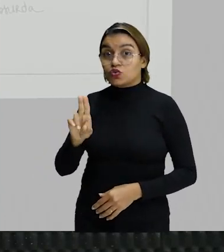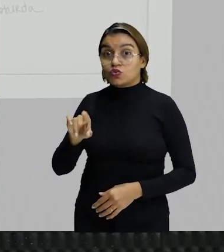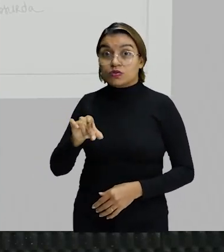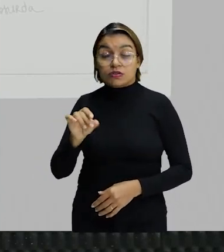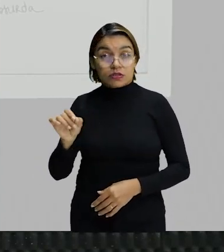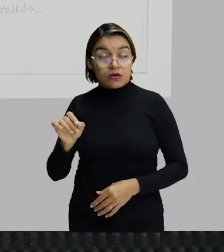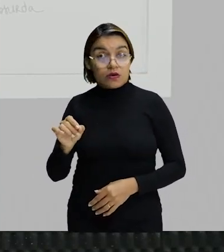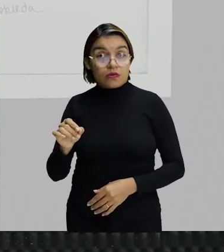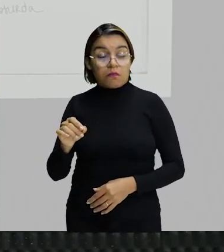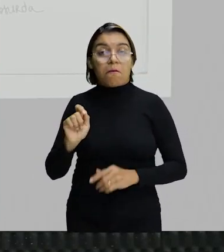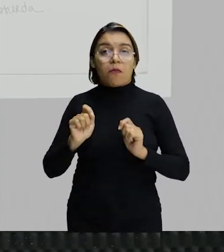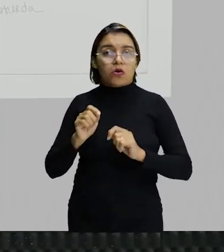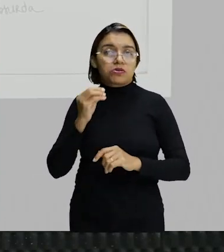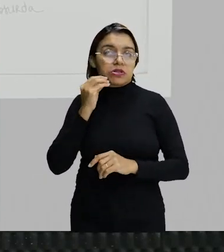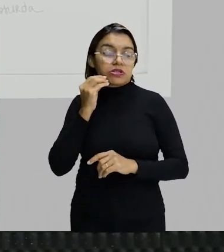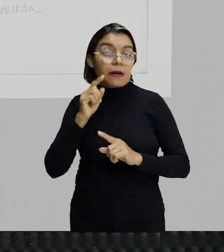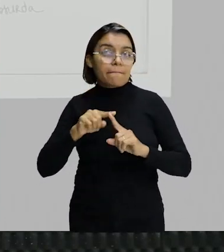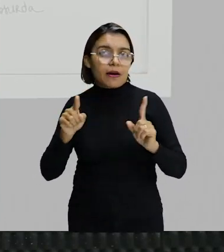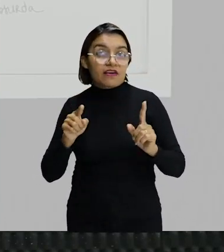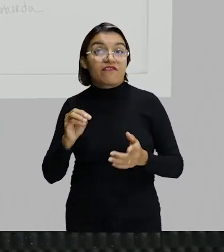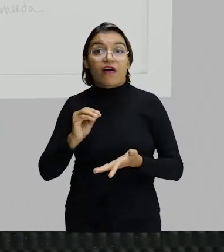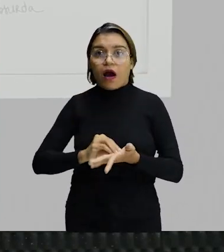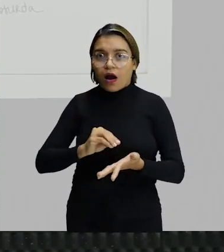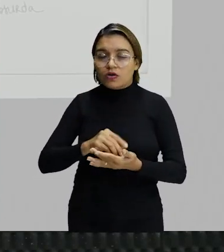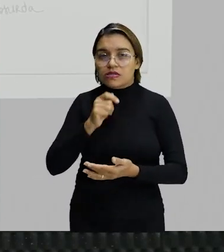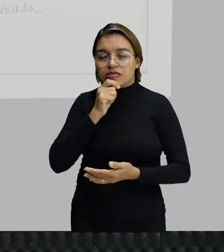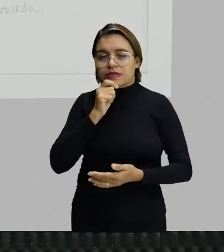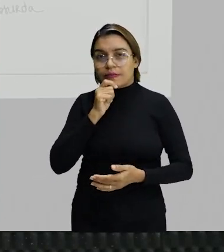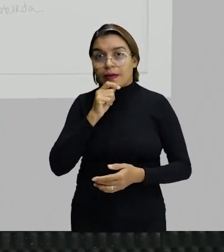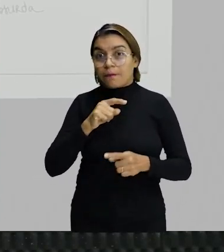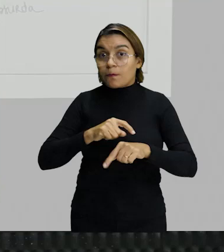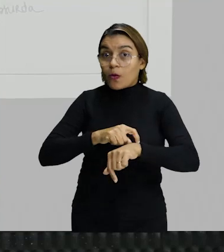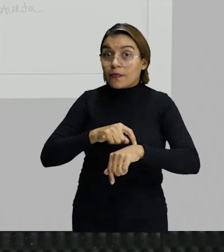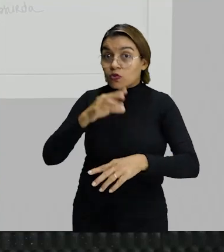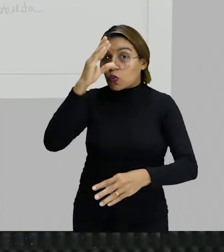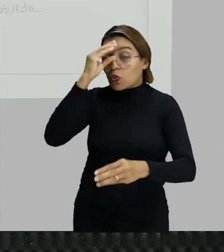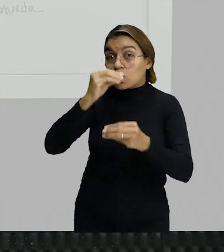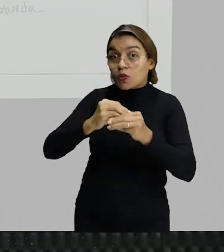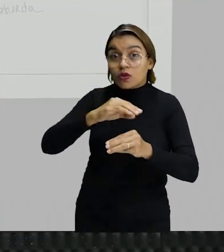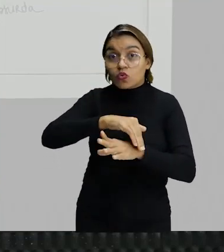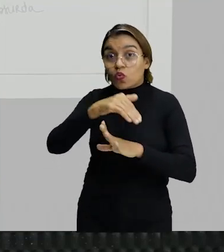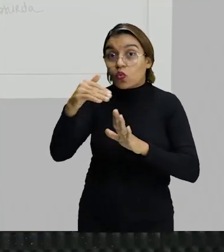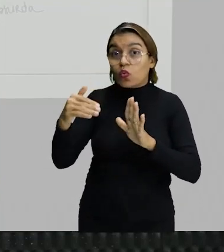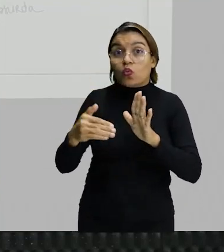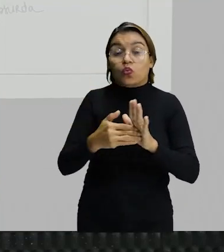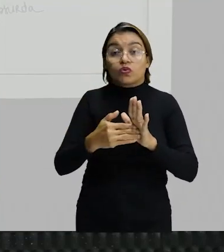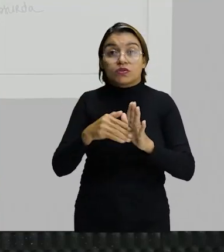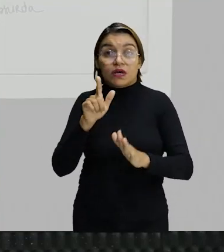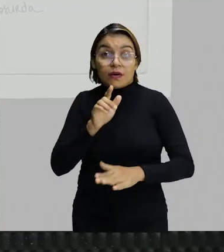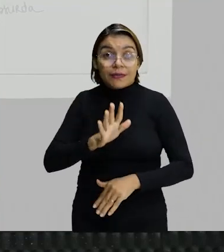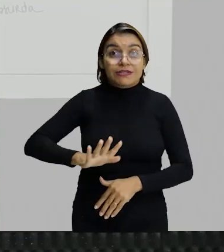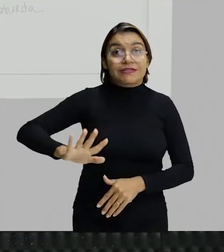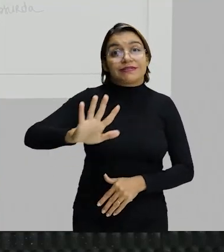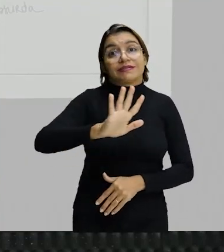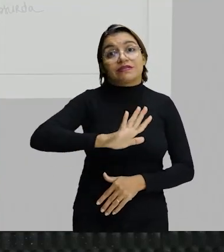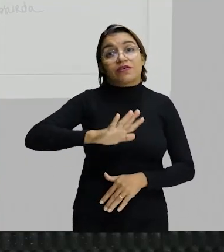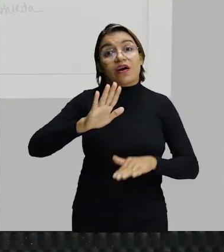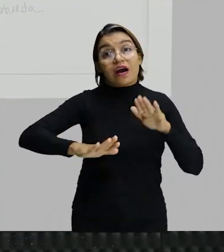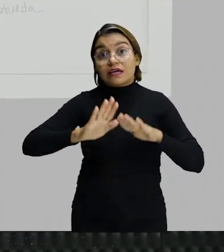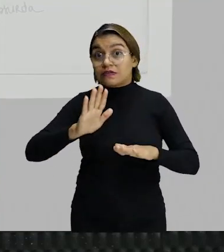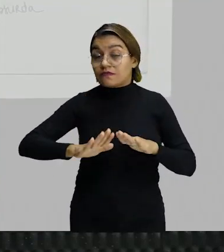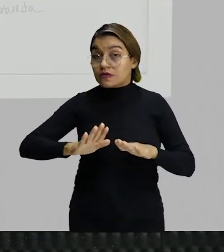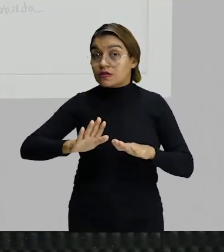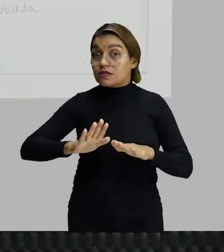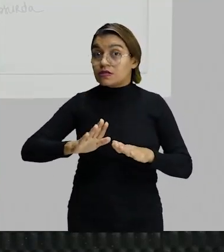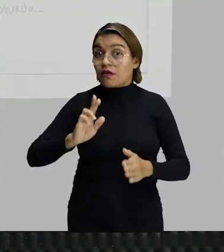testei todos. E depois, quando eu concluo que todos, eu estou fazendo uma generalização que nem sempre pode ser